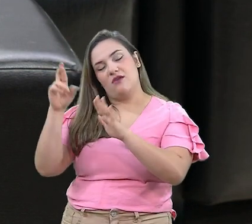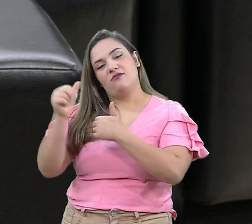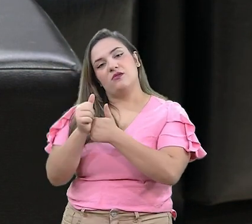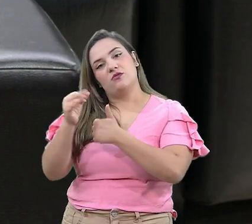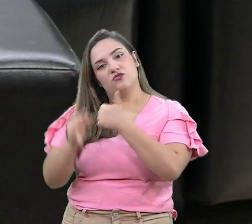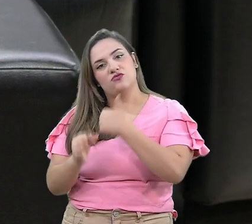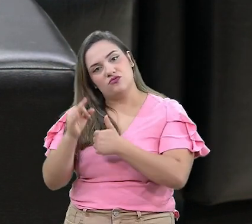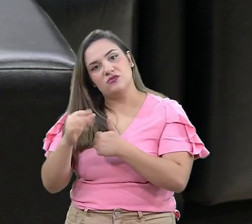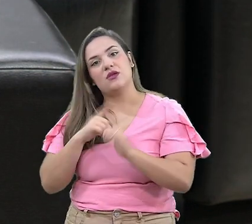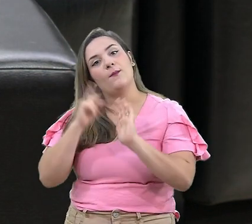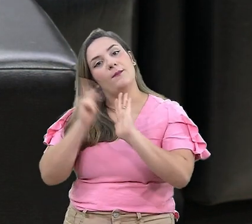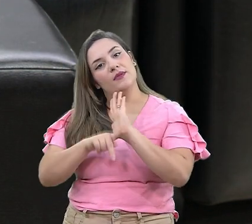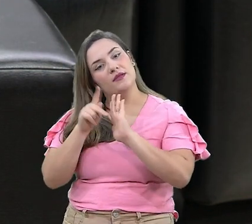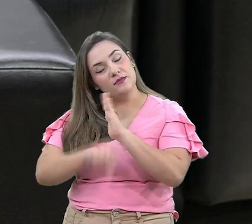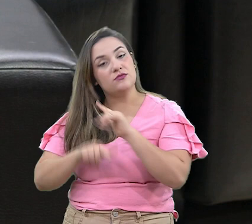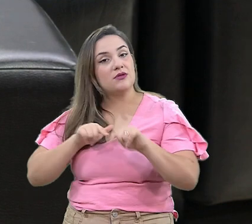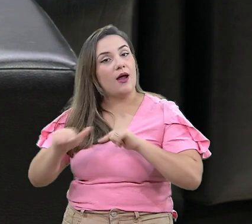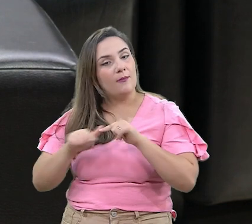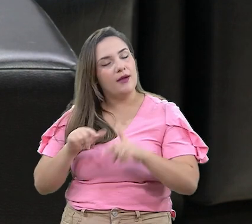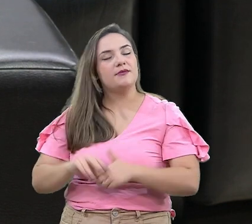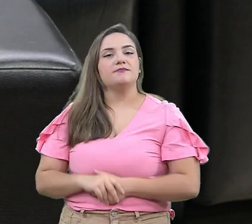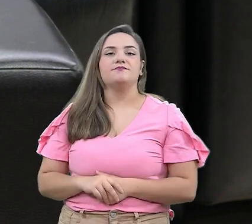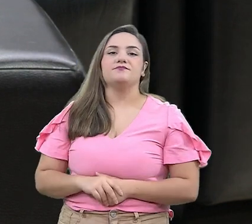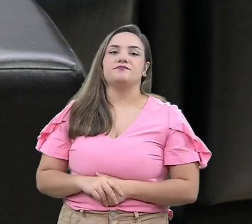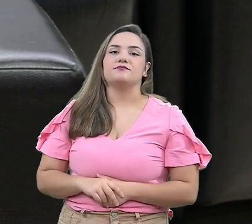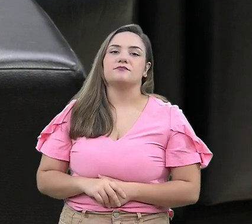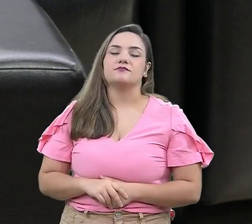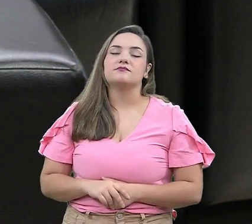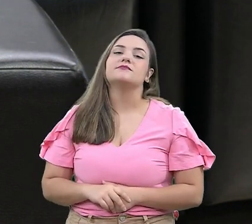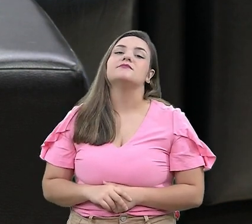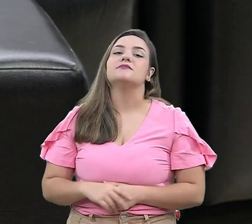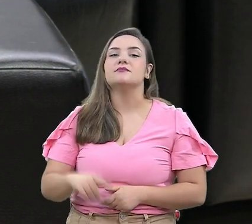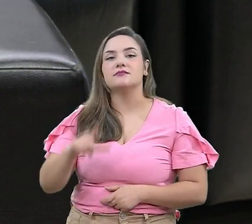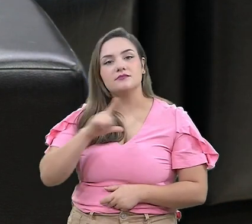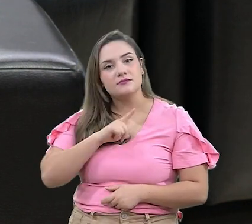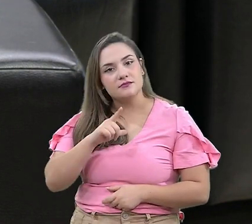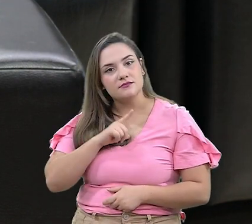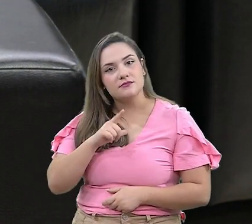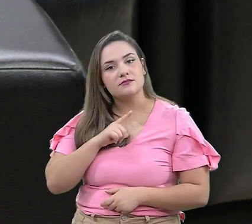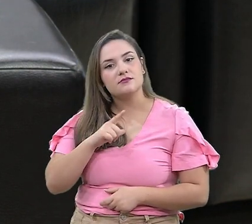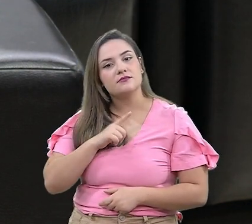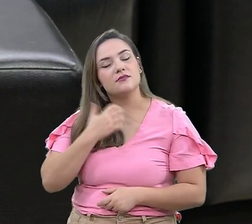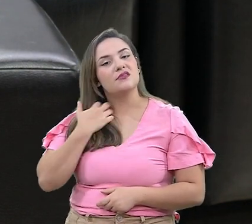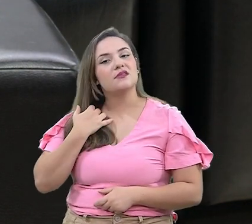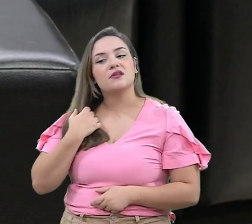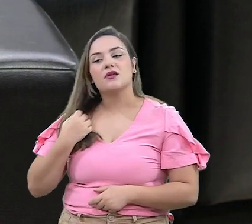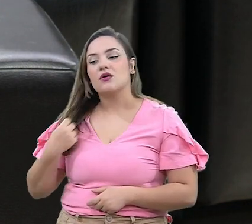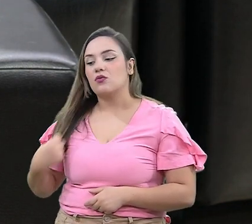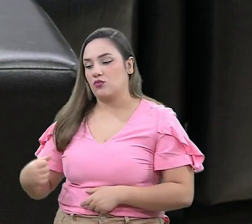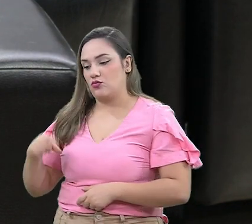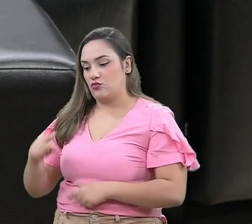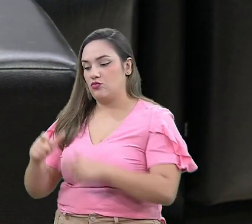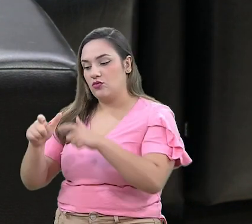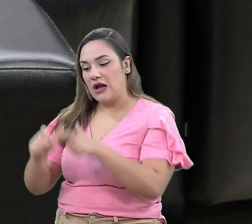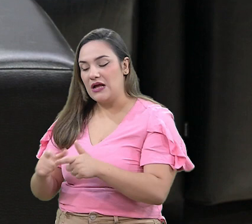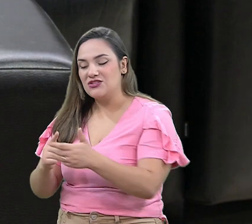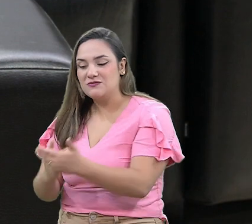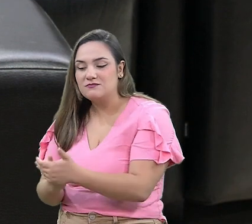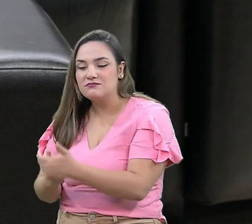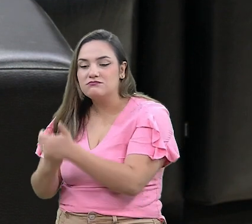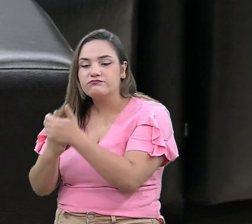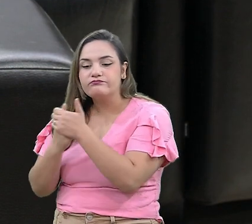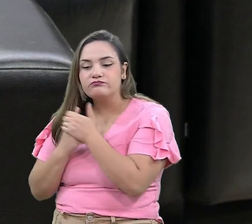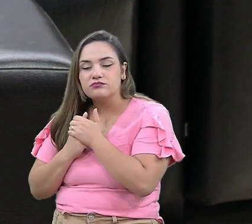de trabalho. E entre essas ações se encontra justamente um canal de